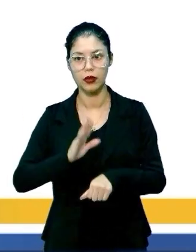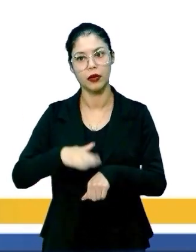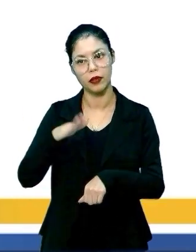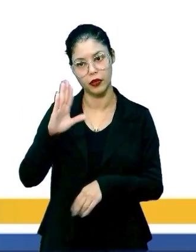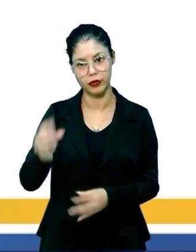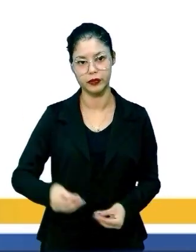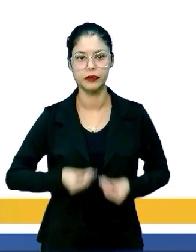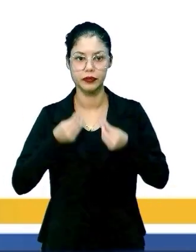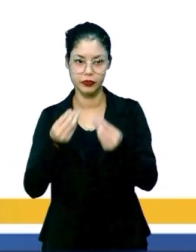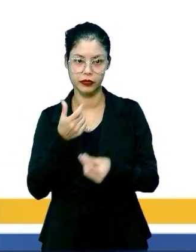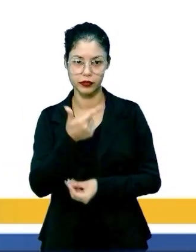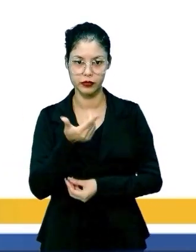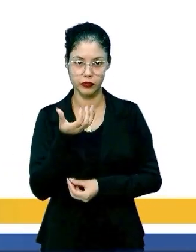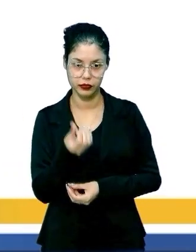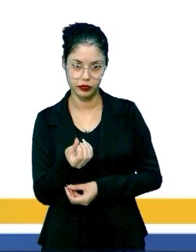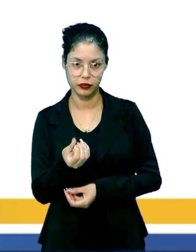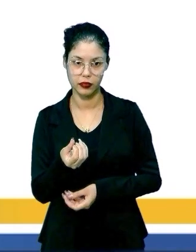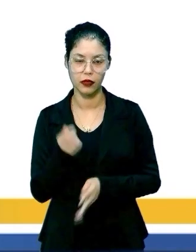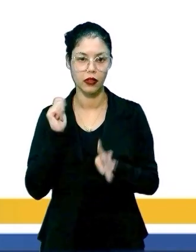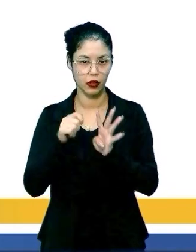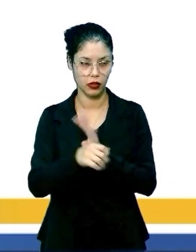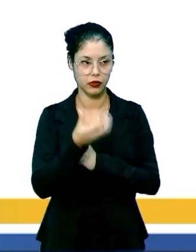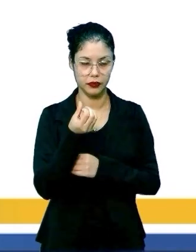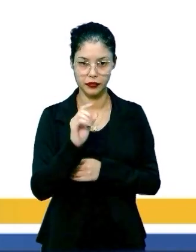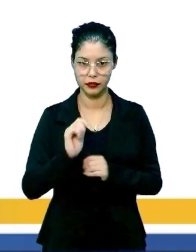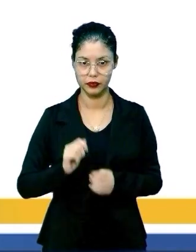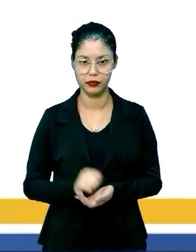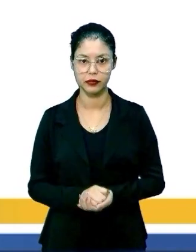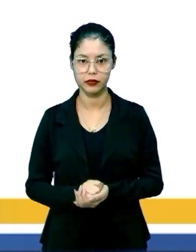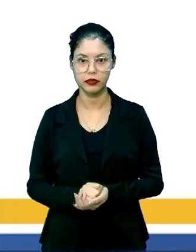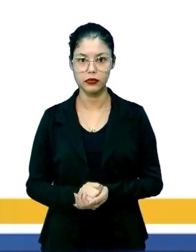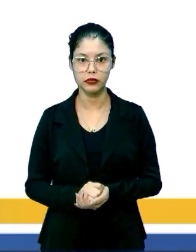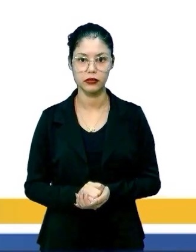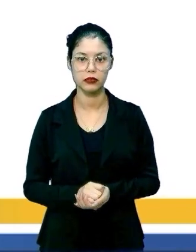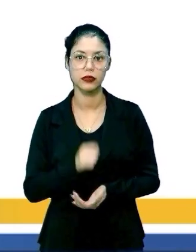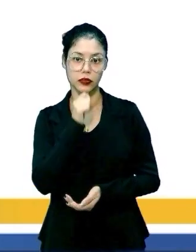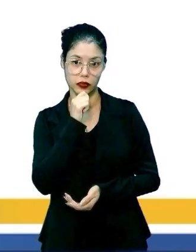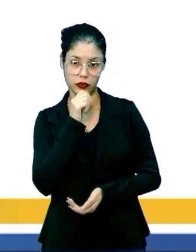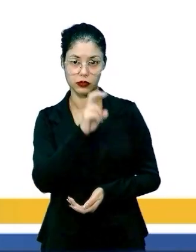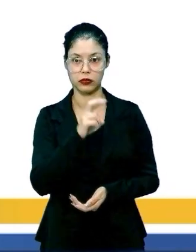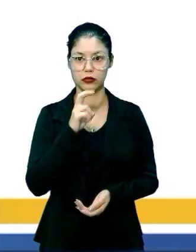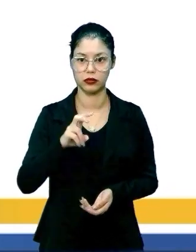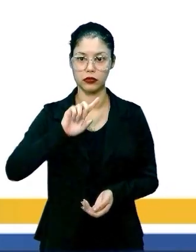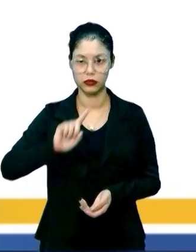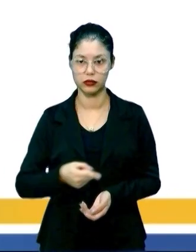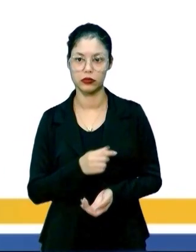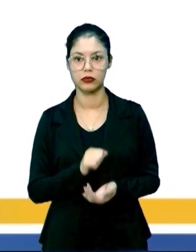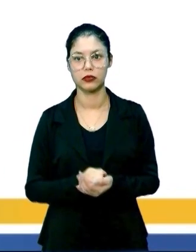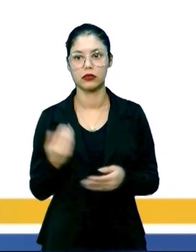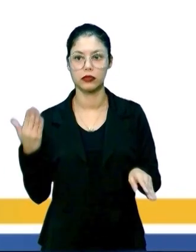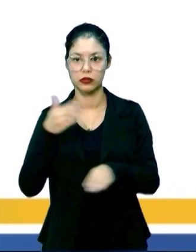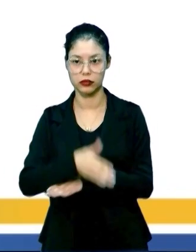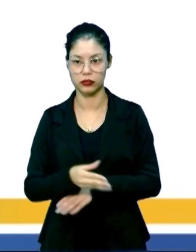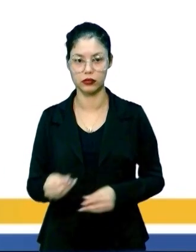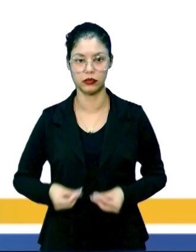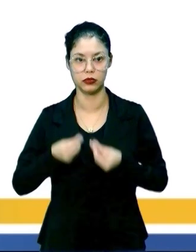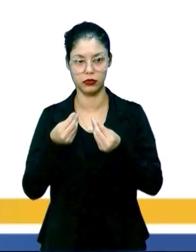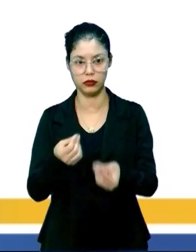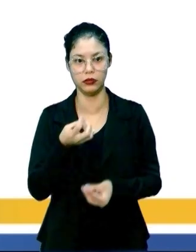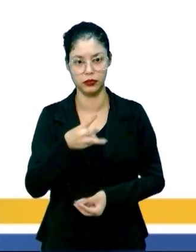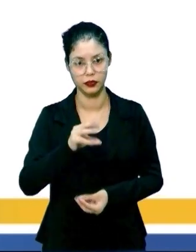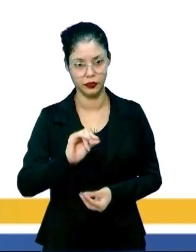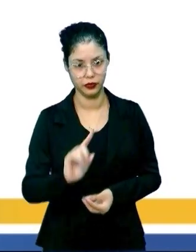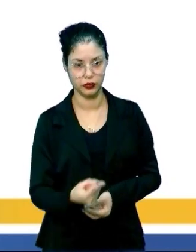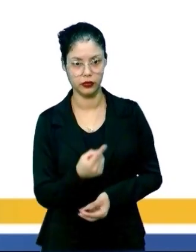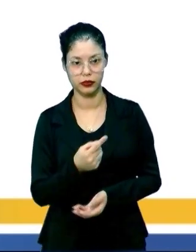mil e mais uma prestação de 26 mil para dali a 6 meses, Arthur dispõe de 55 mil. Dando